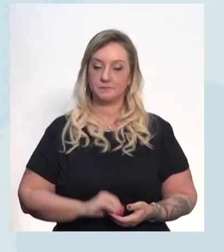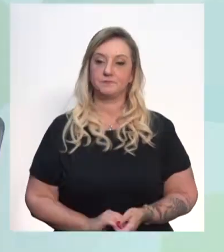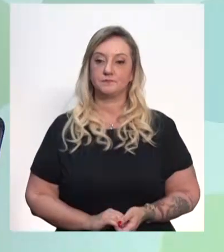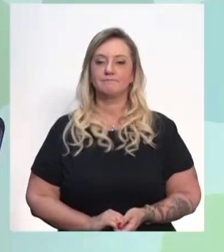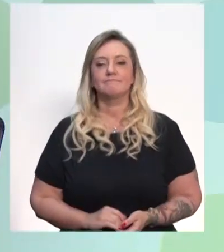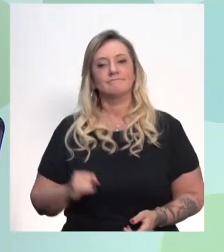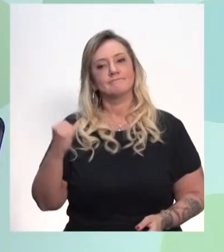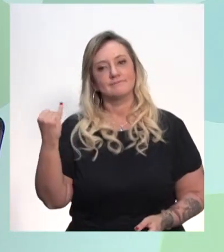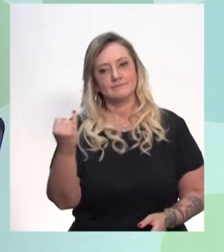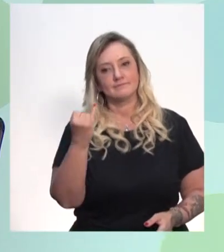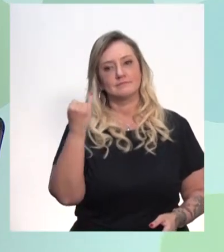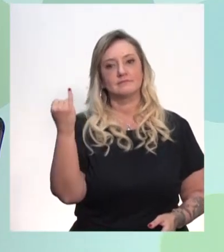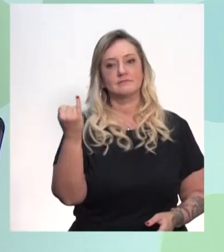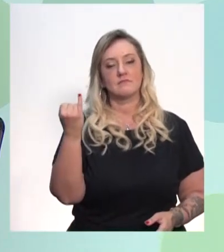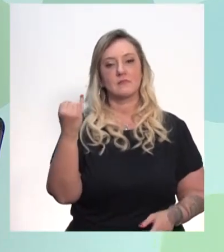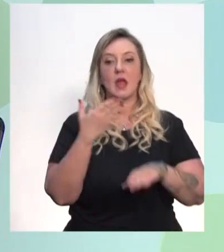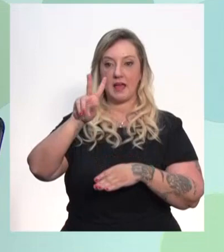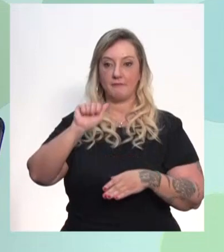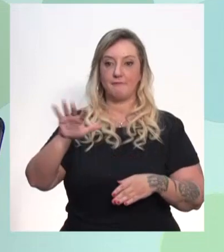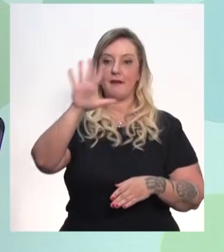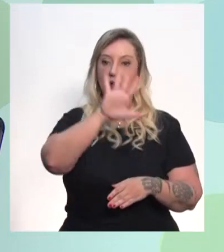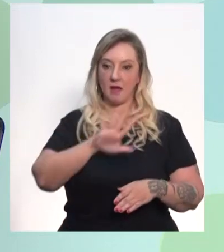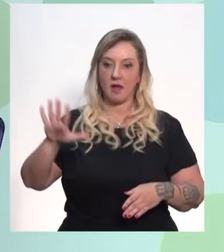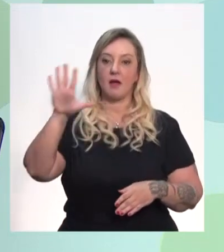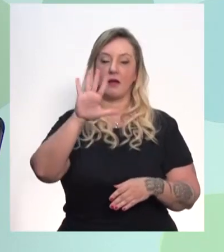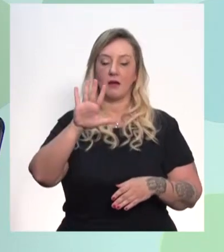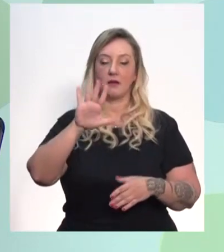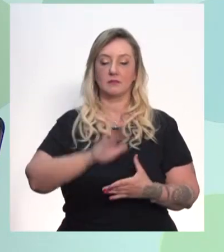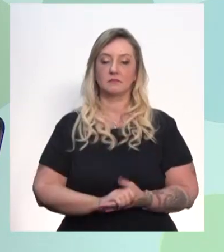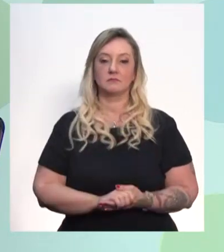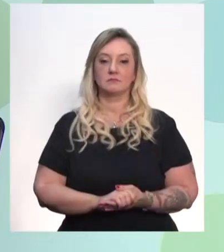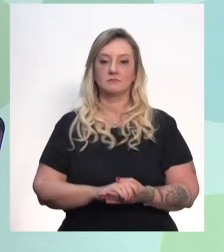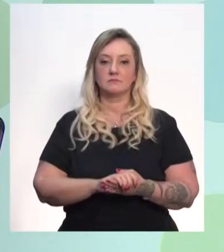Calendário, Reunir Agora,